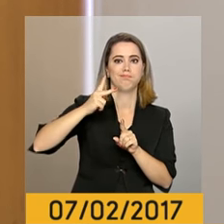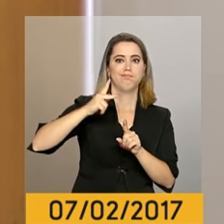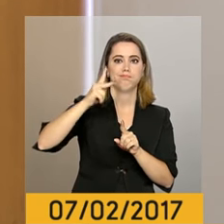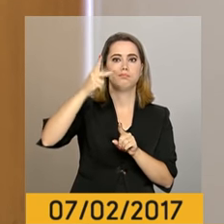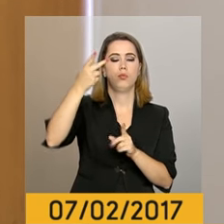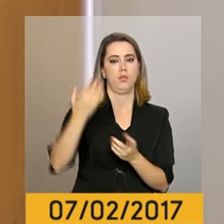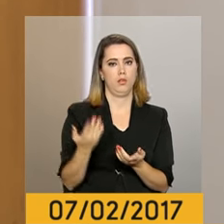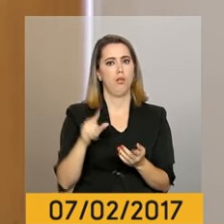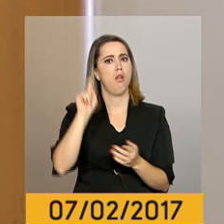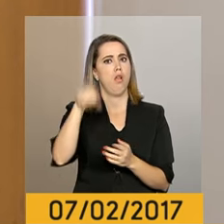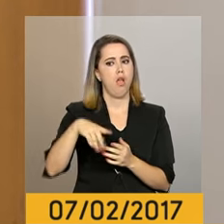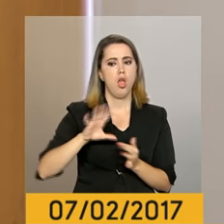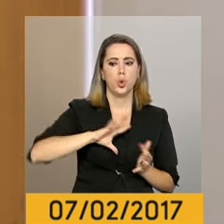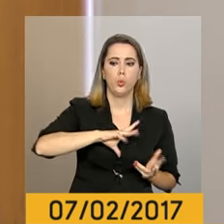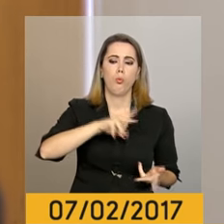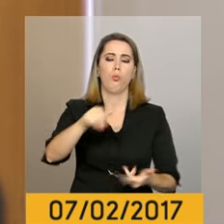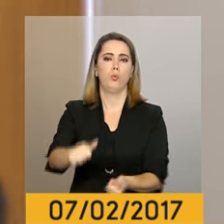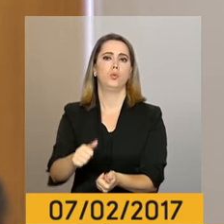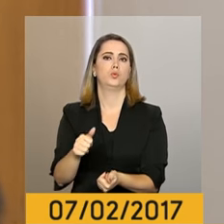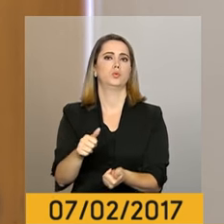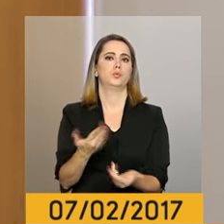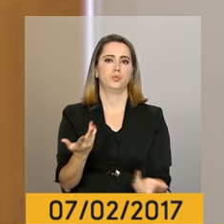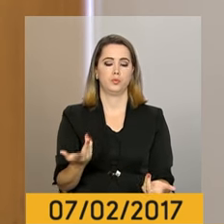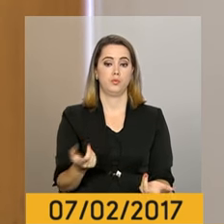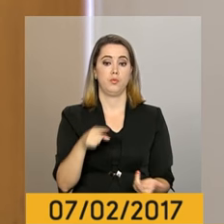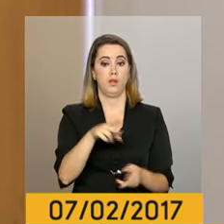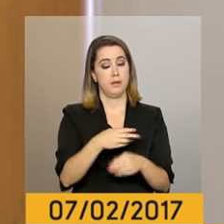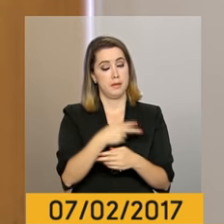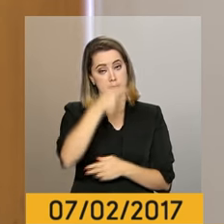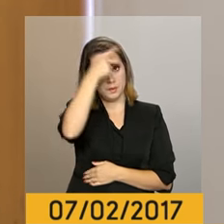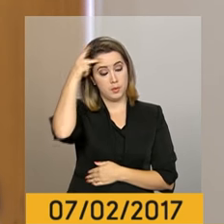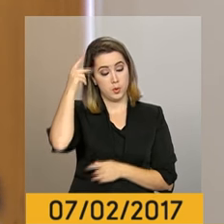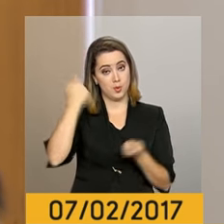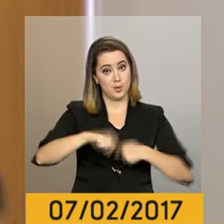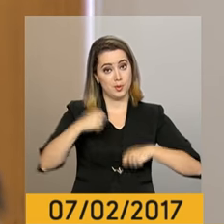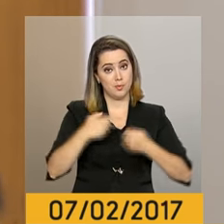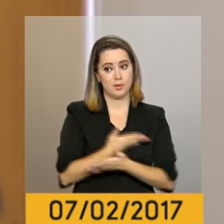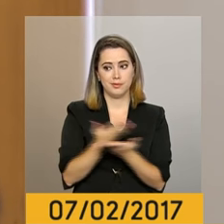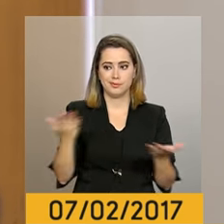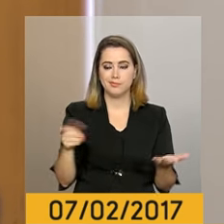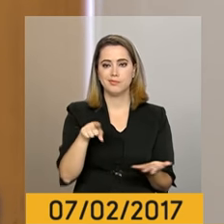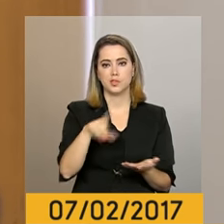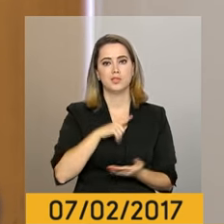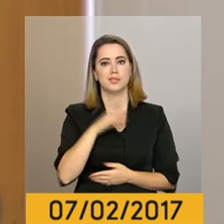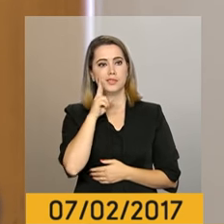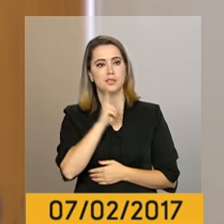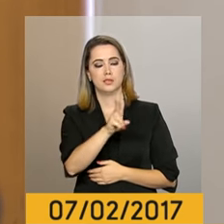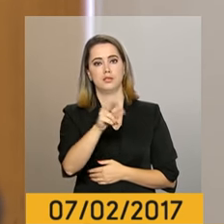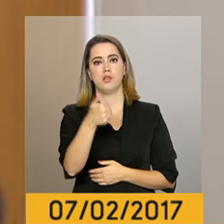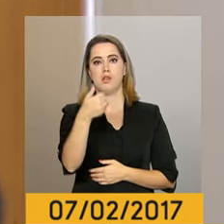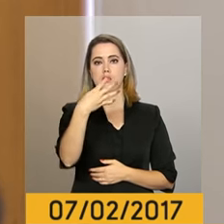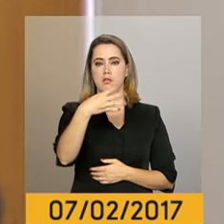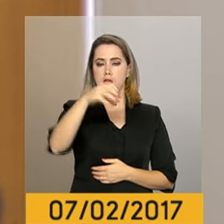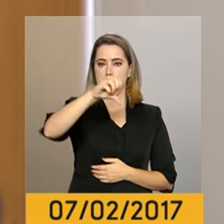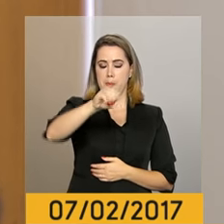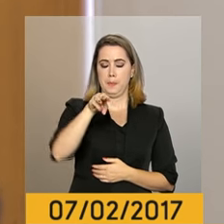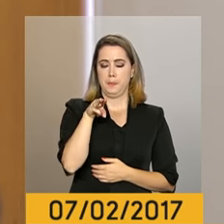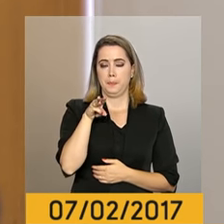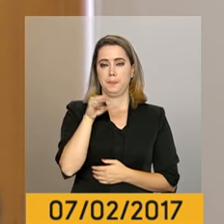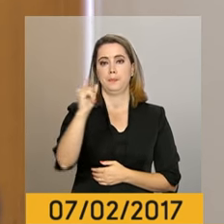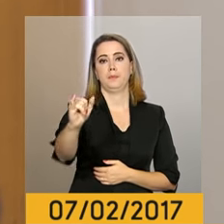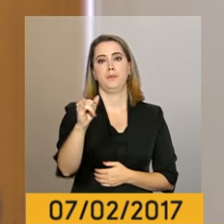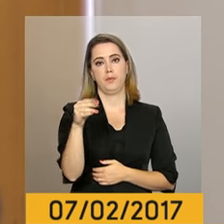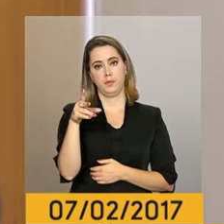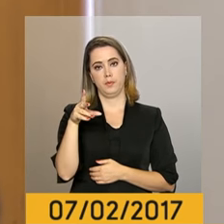uma coisa universal, as pessoas precisam disso, porque os senhores viram que o nosso déficit é de 149 bilhões na